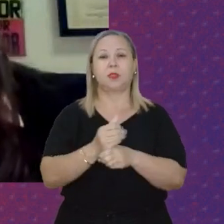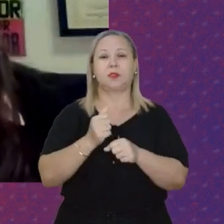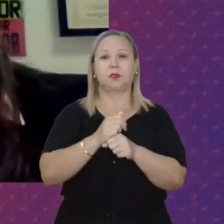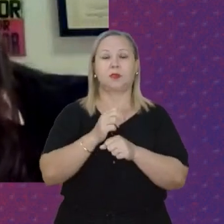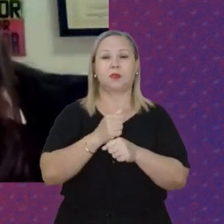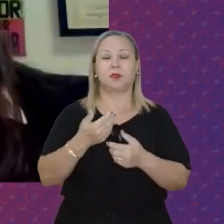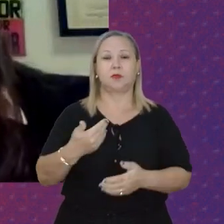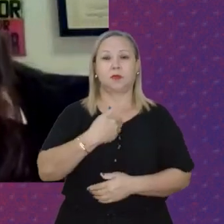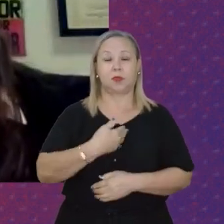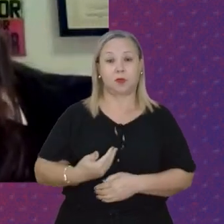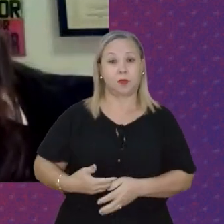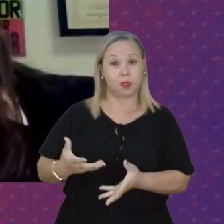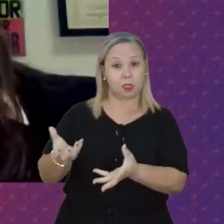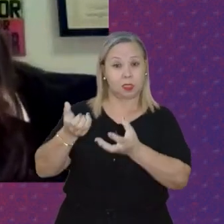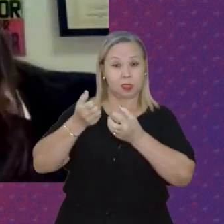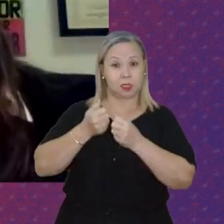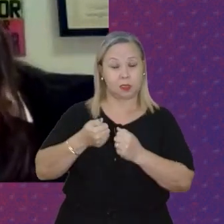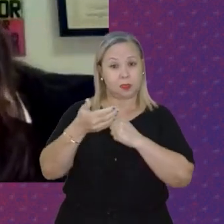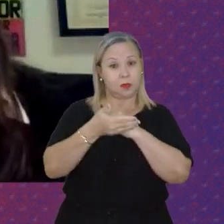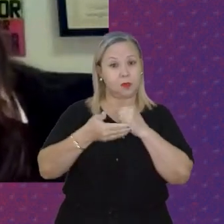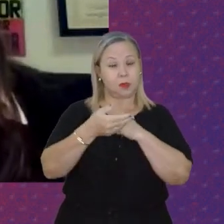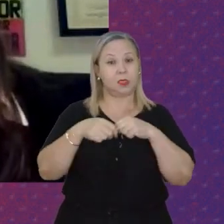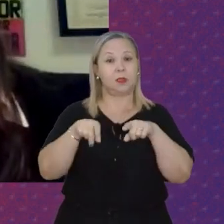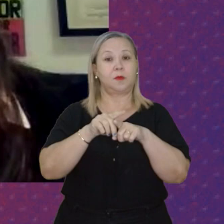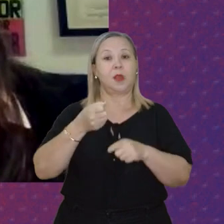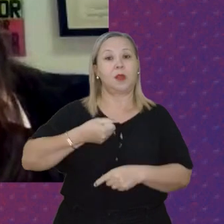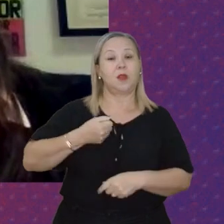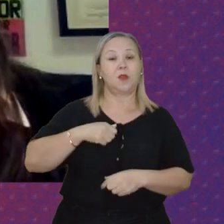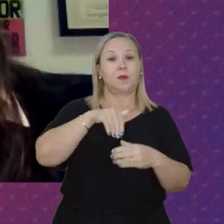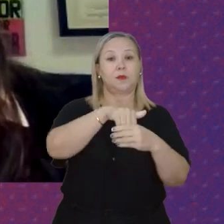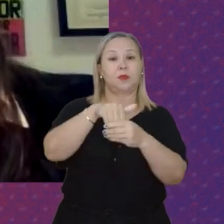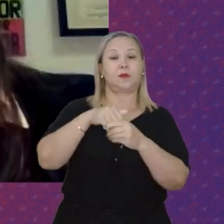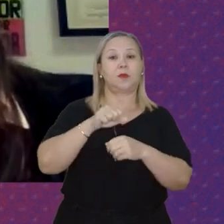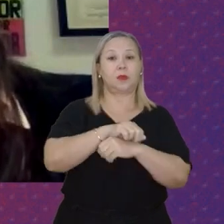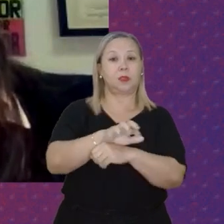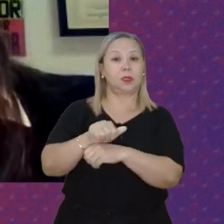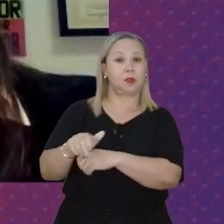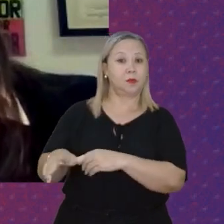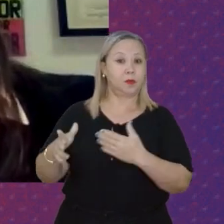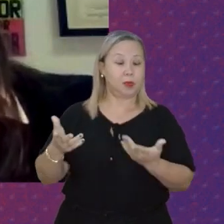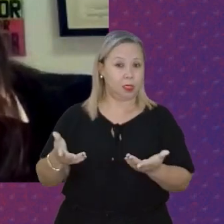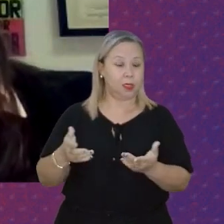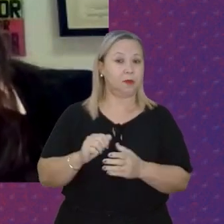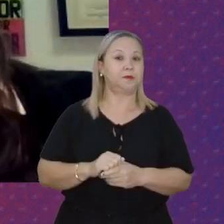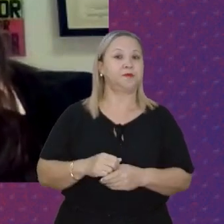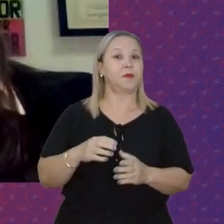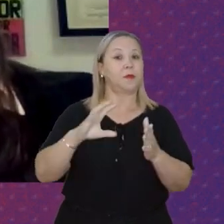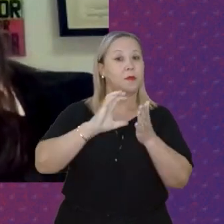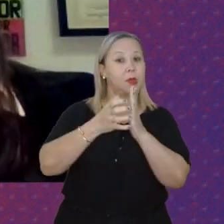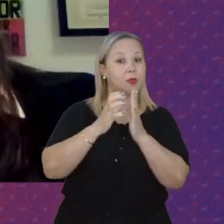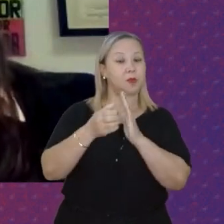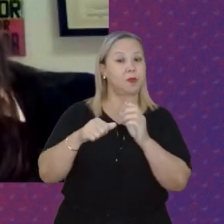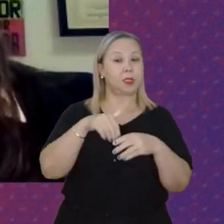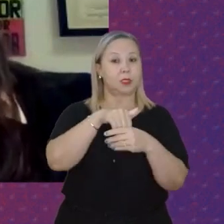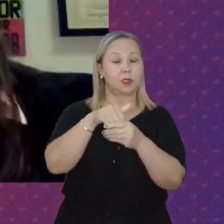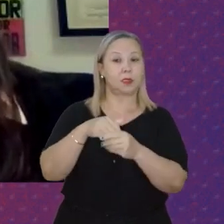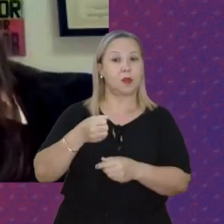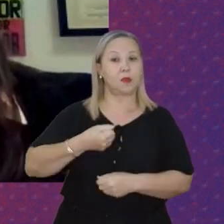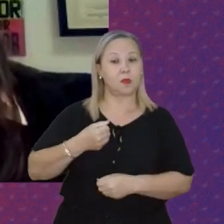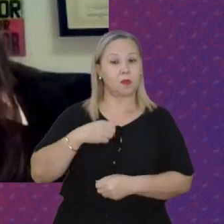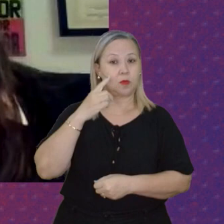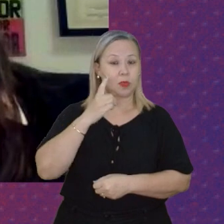partidos recebem, eles se baseiam muito também no número de votos recebidos pelas legendas nas eleições e no número de